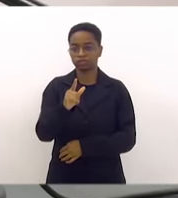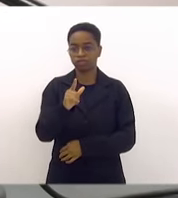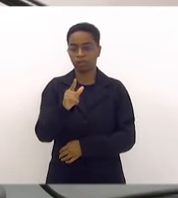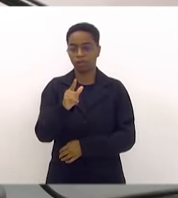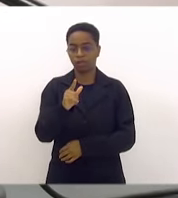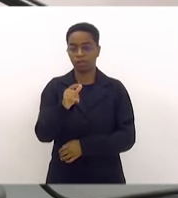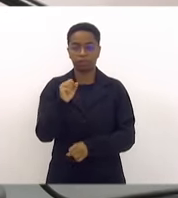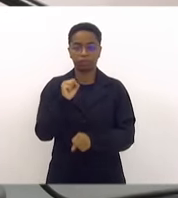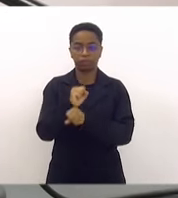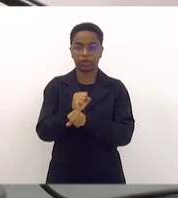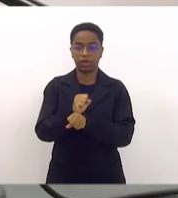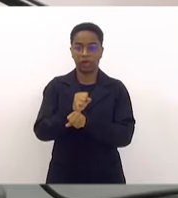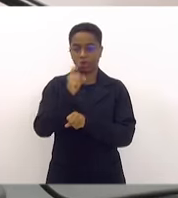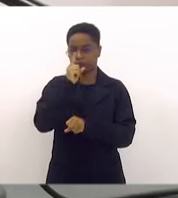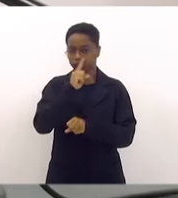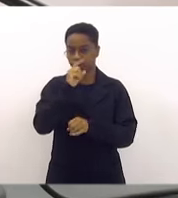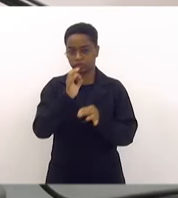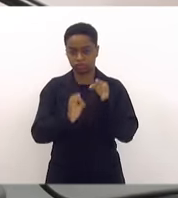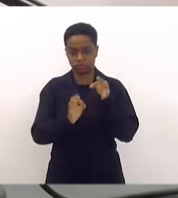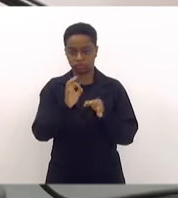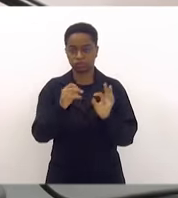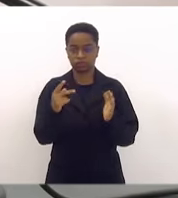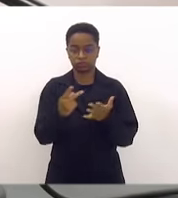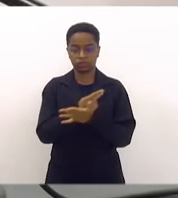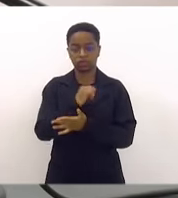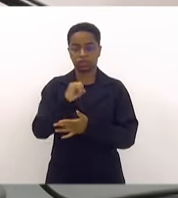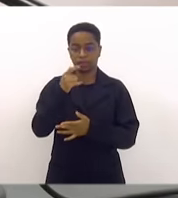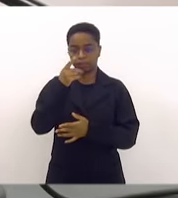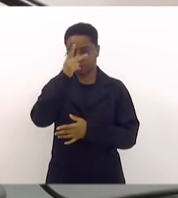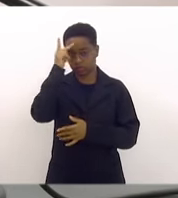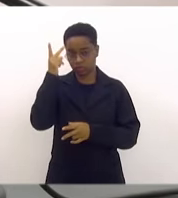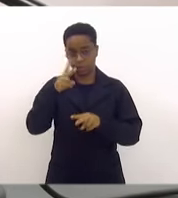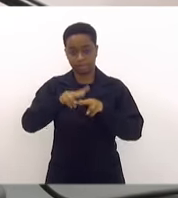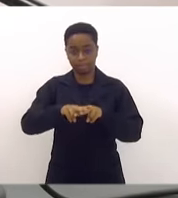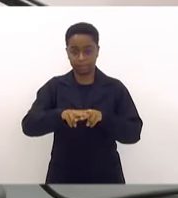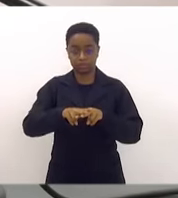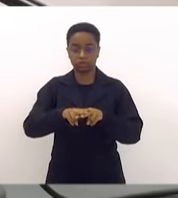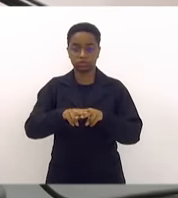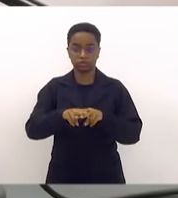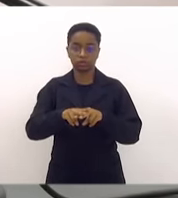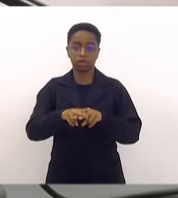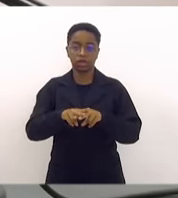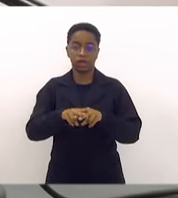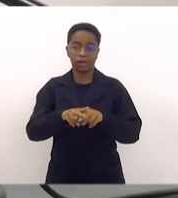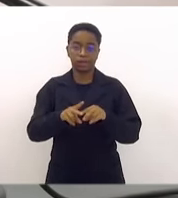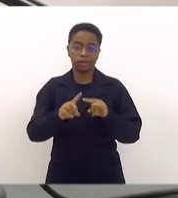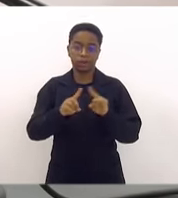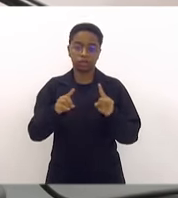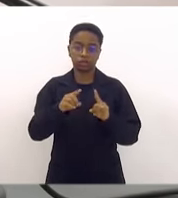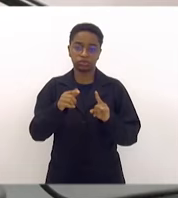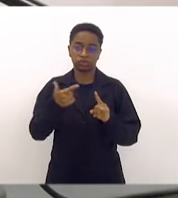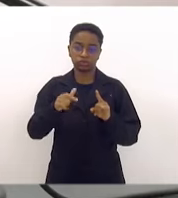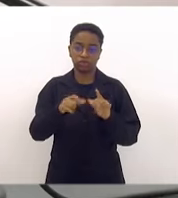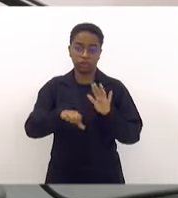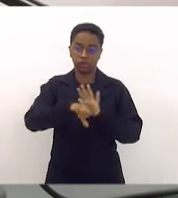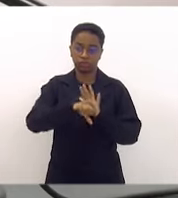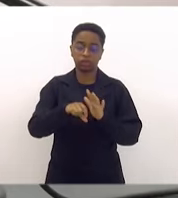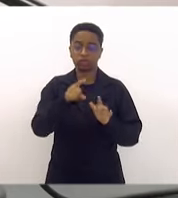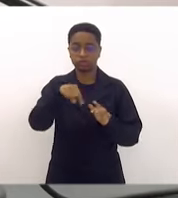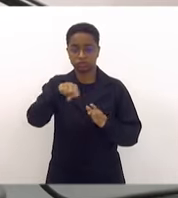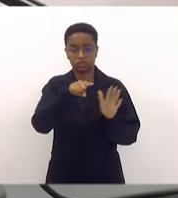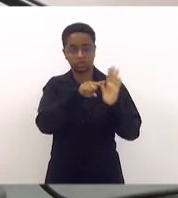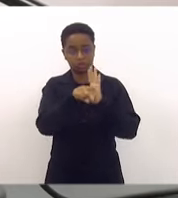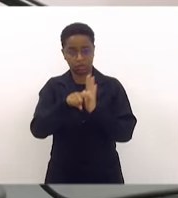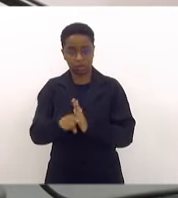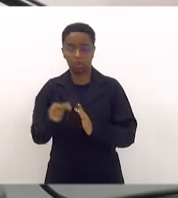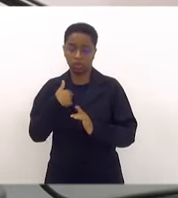que são cometidas no quando algum a pessoa é presa justamente então nós estamos trabalhando para isso as perguntas que vocês fizeram me